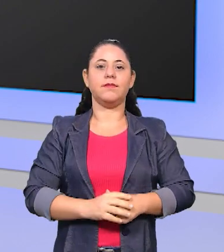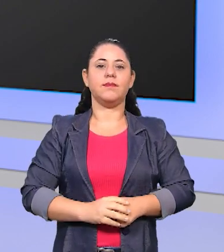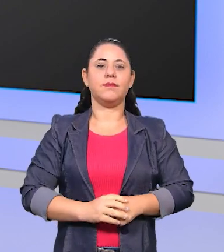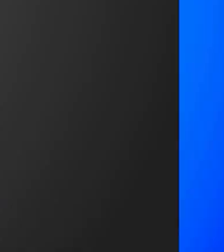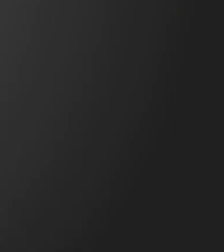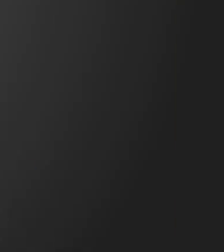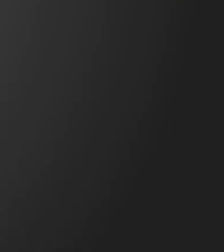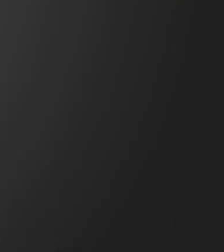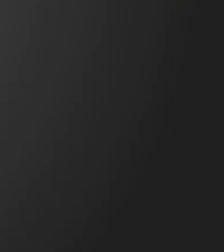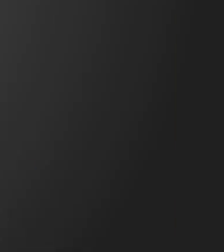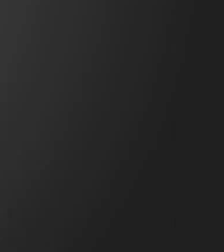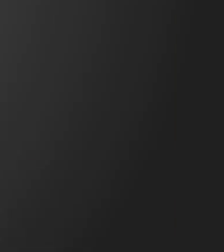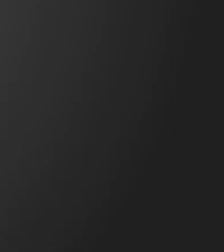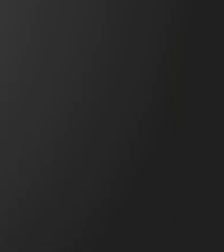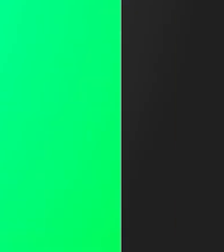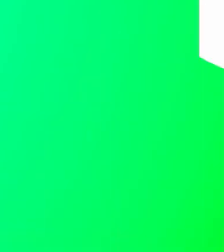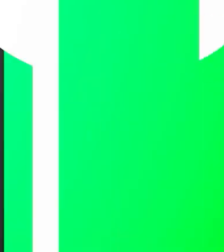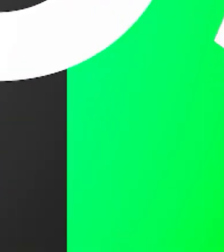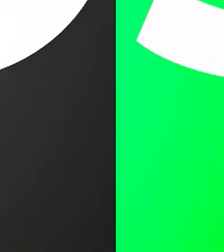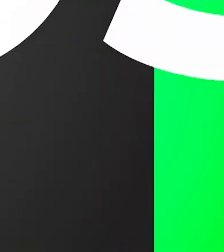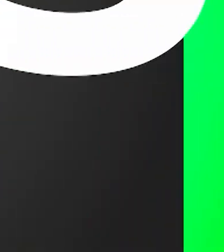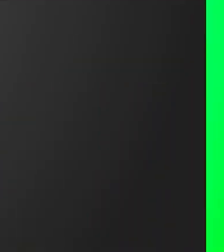quarta-feira.